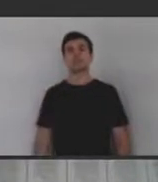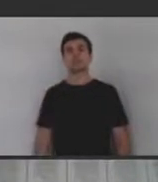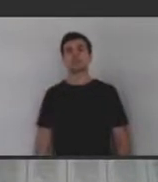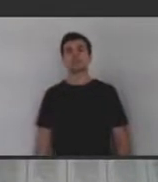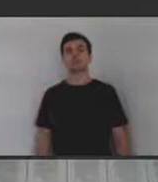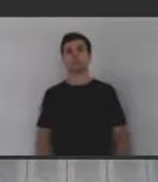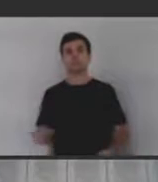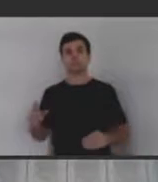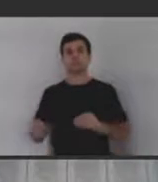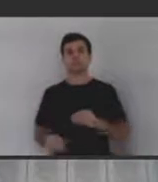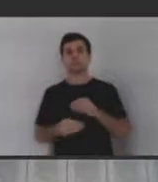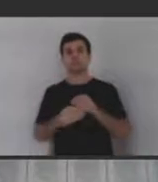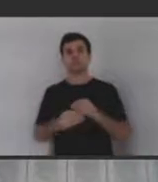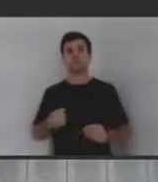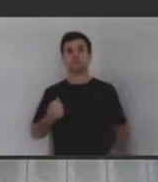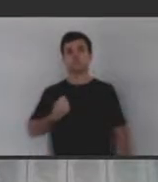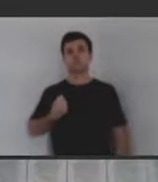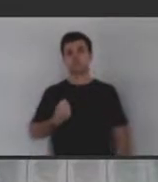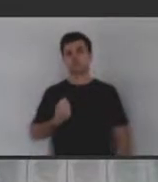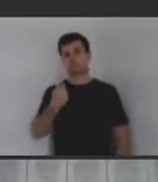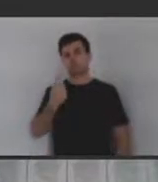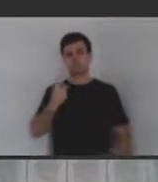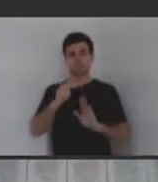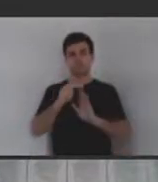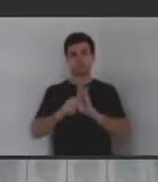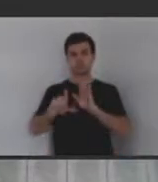Emenda número 1 ao projeto de lei